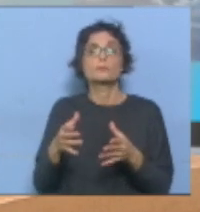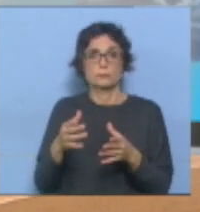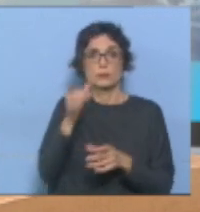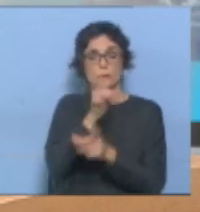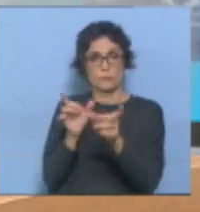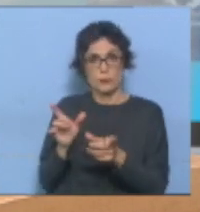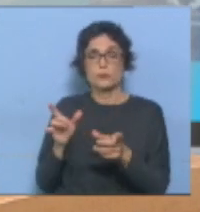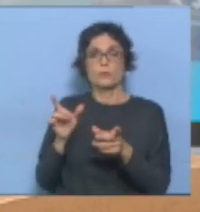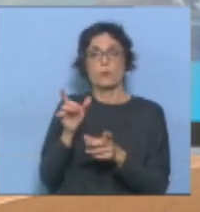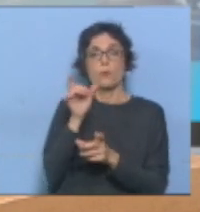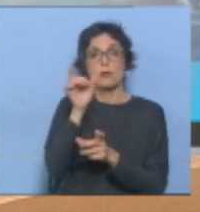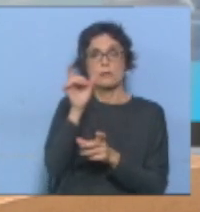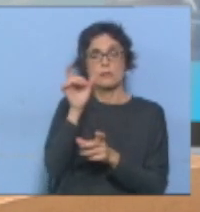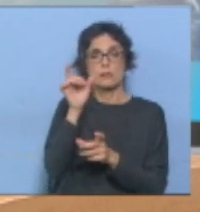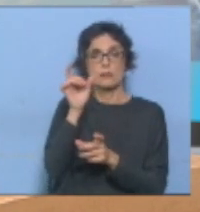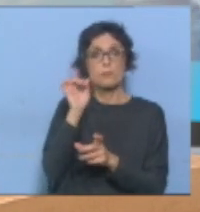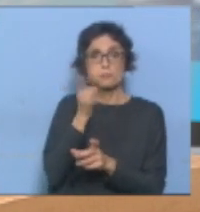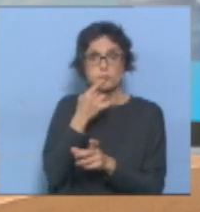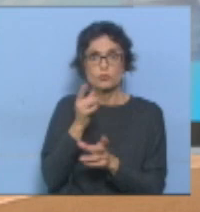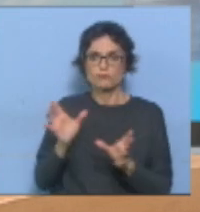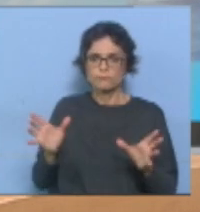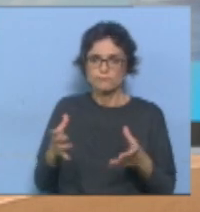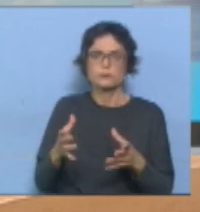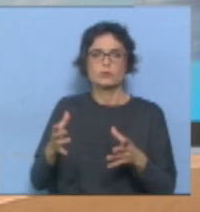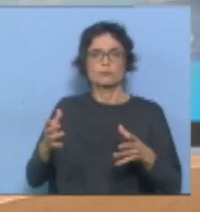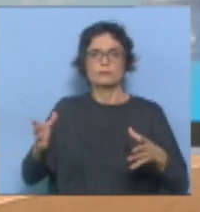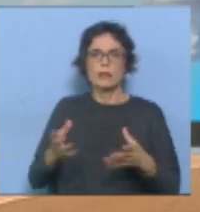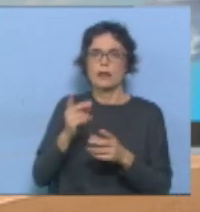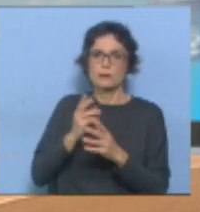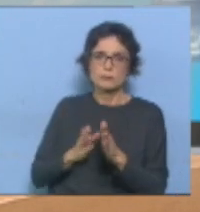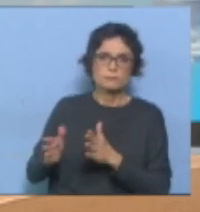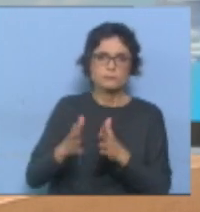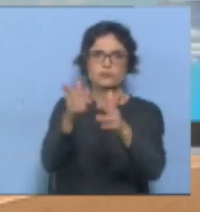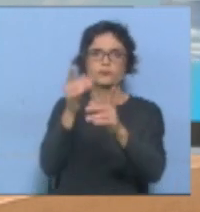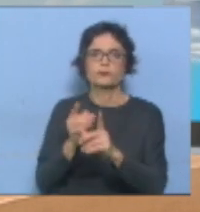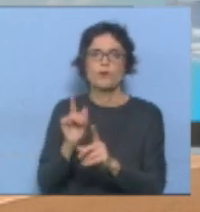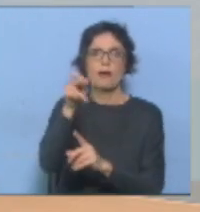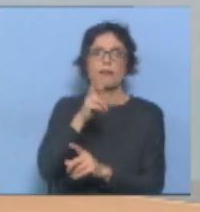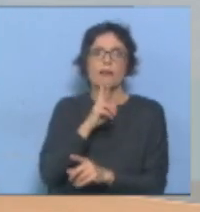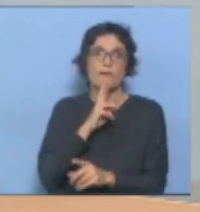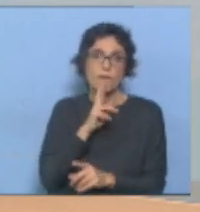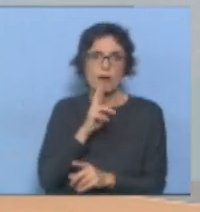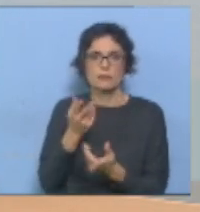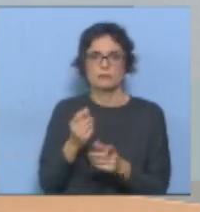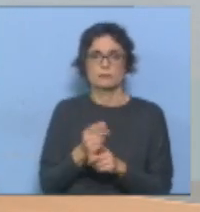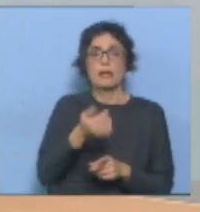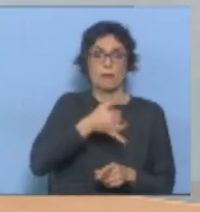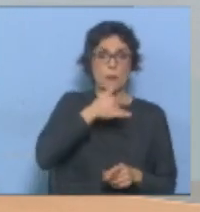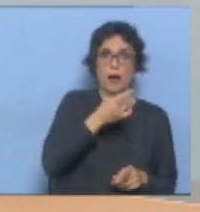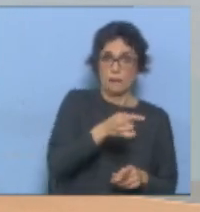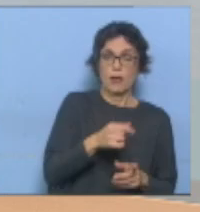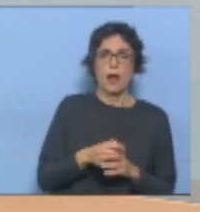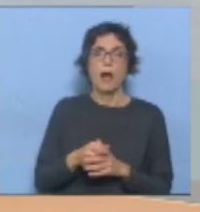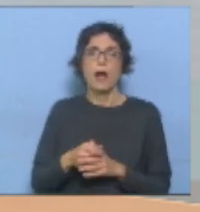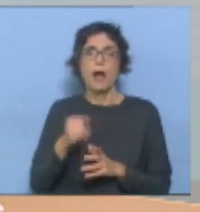porque era em Fátima que havia a missa com tradução, agora já em Lisboa, isso é muito importante. E há casos também em Braga, no Algarve, enfim, Bragança,